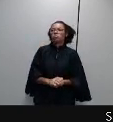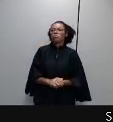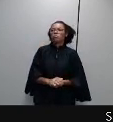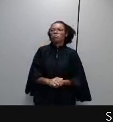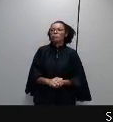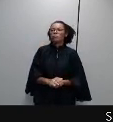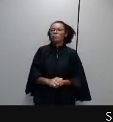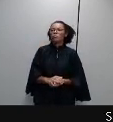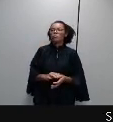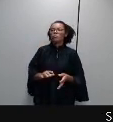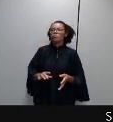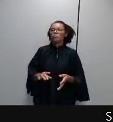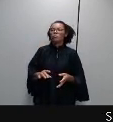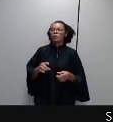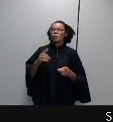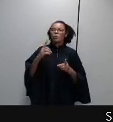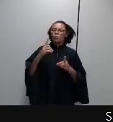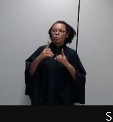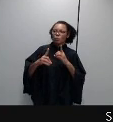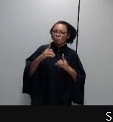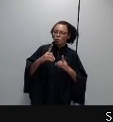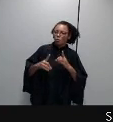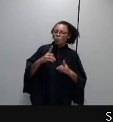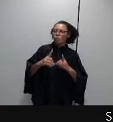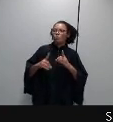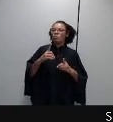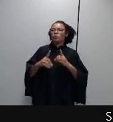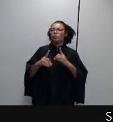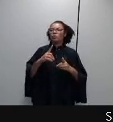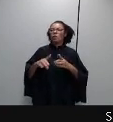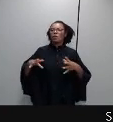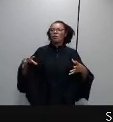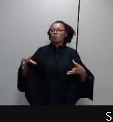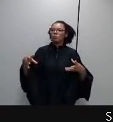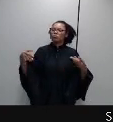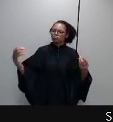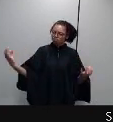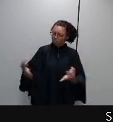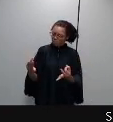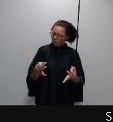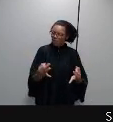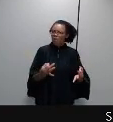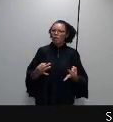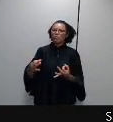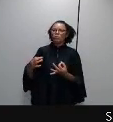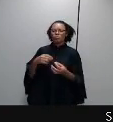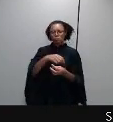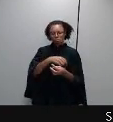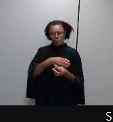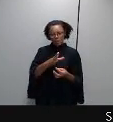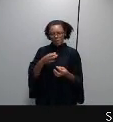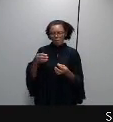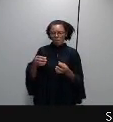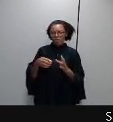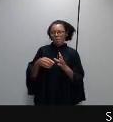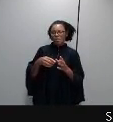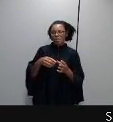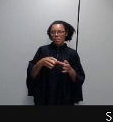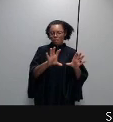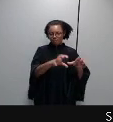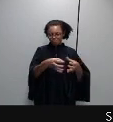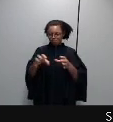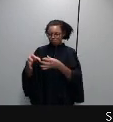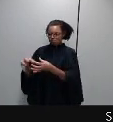um diálogo harmônico entre os três diplomas normativos e de algum modo incidem